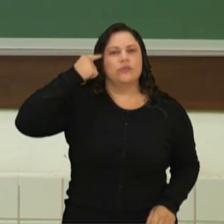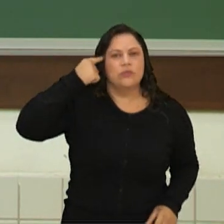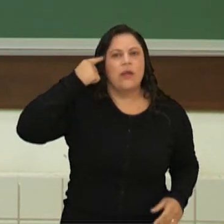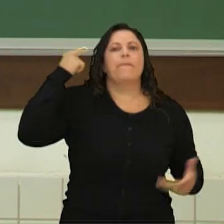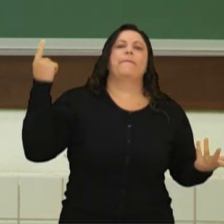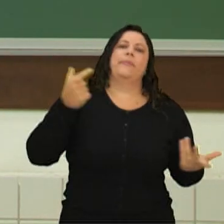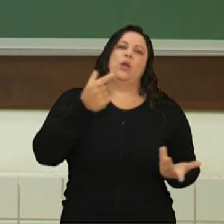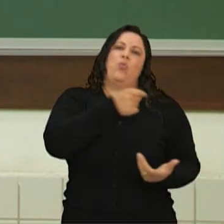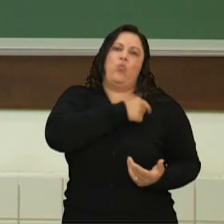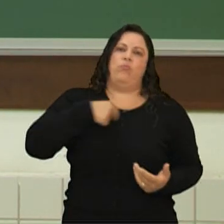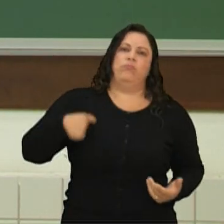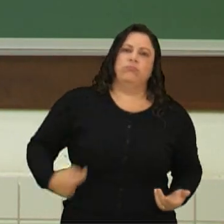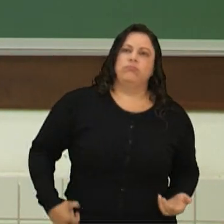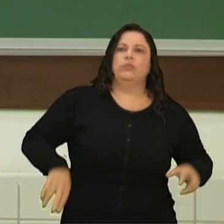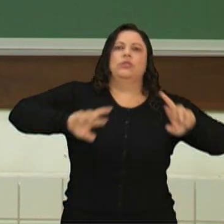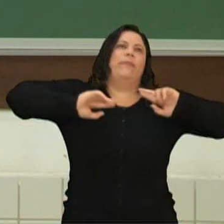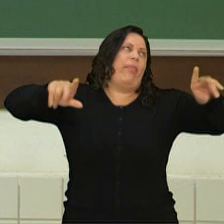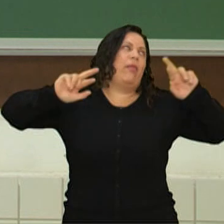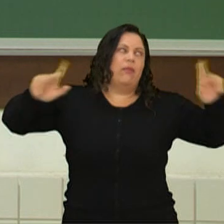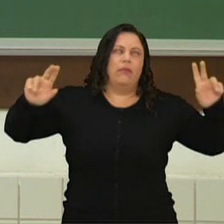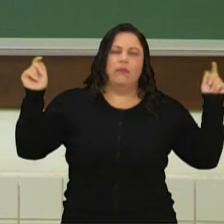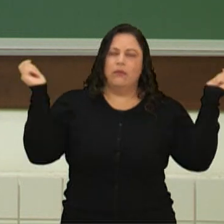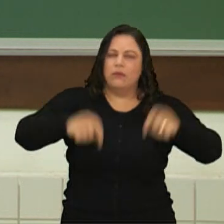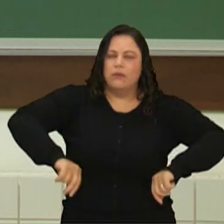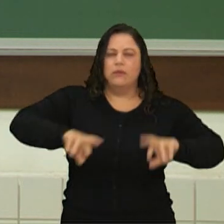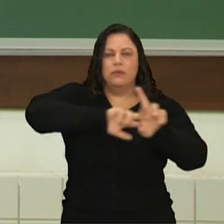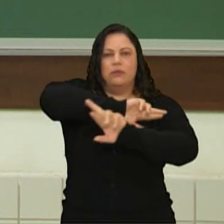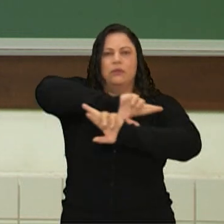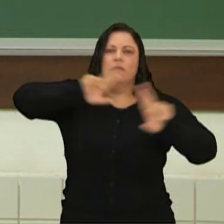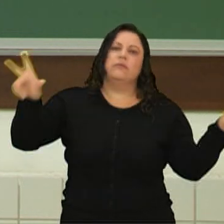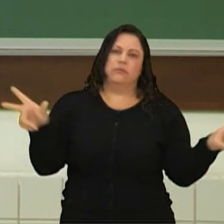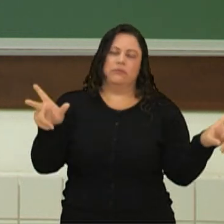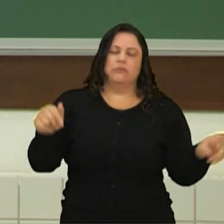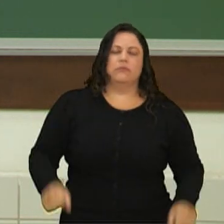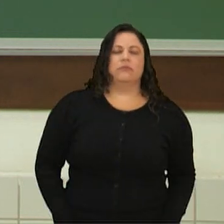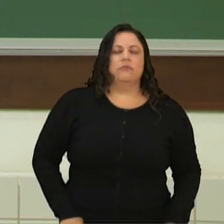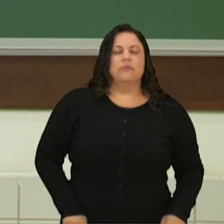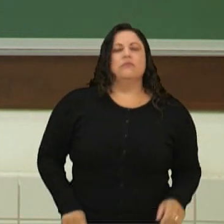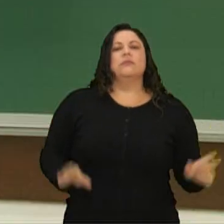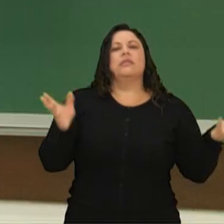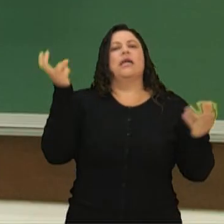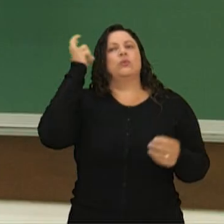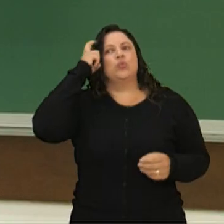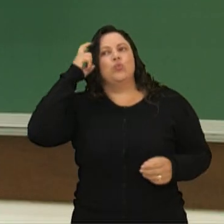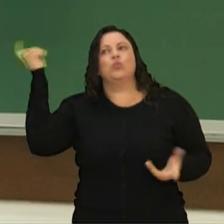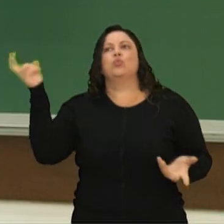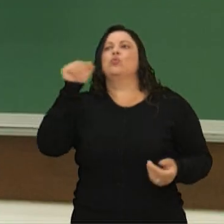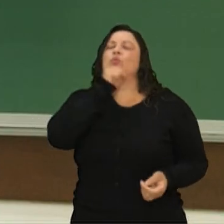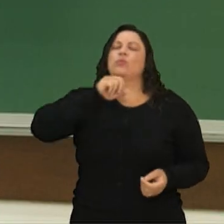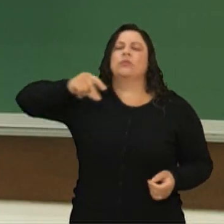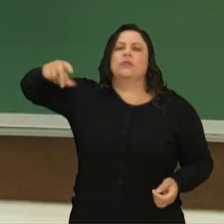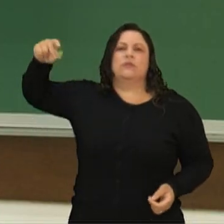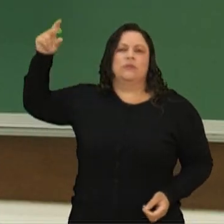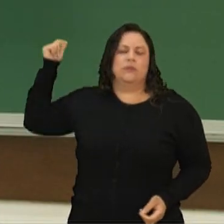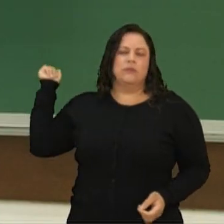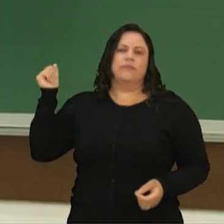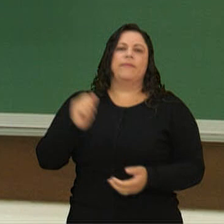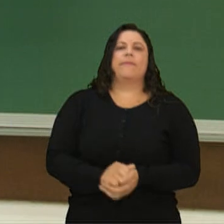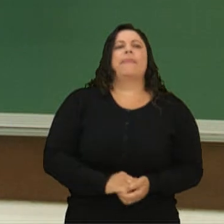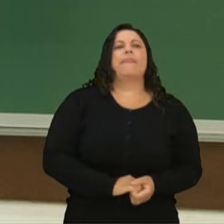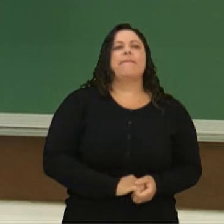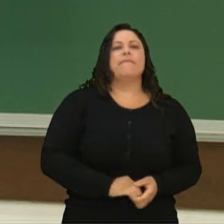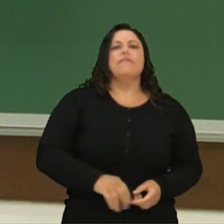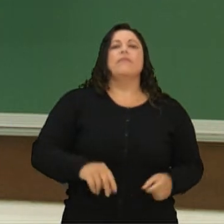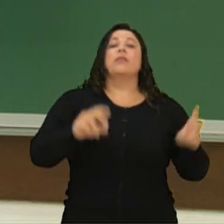tradições diferentes que os das culturas mais antigas, Os nativos sul-americanos,